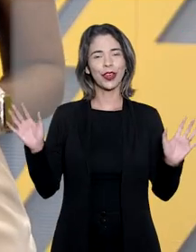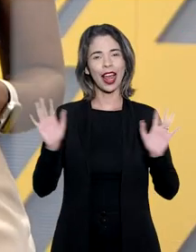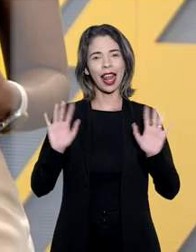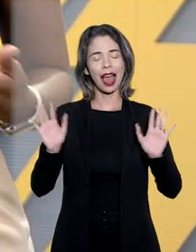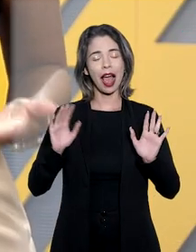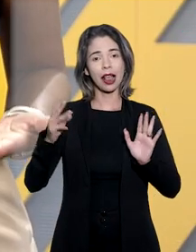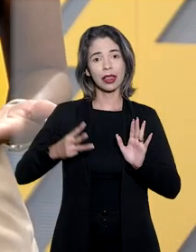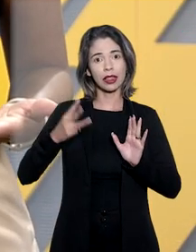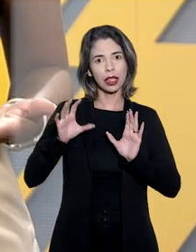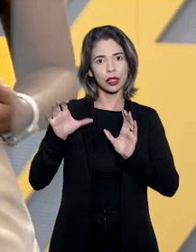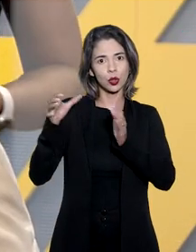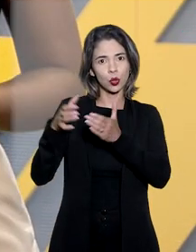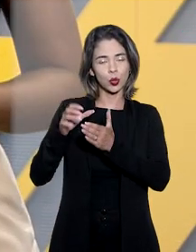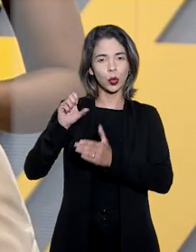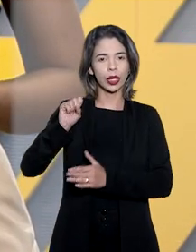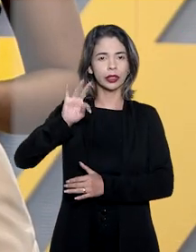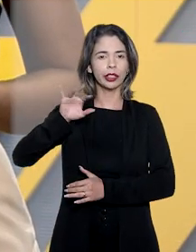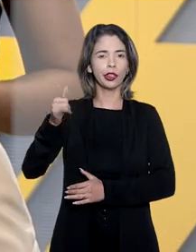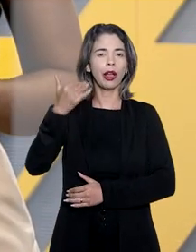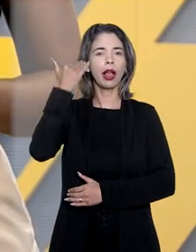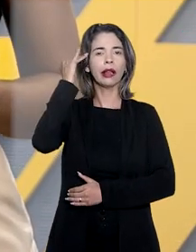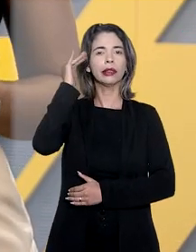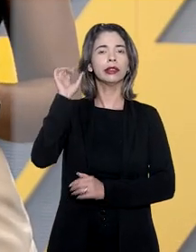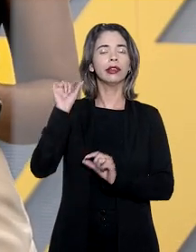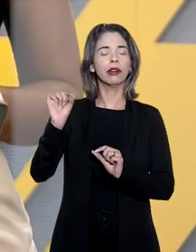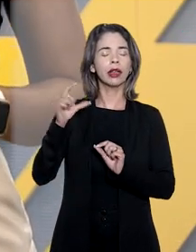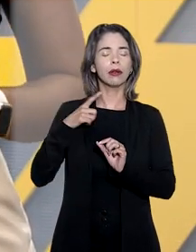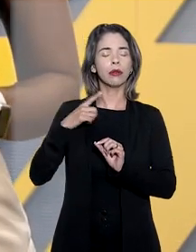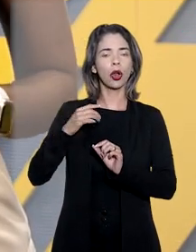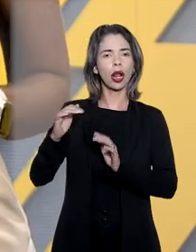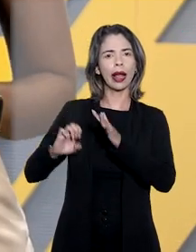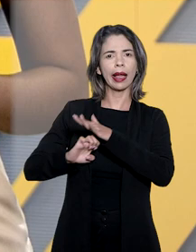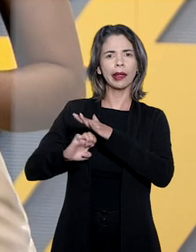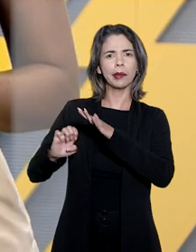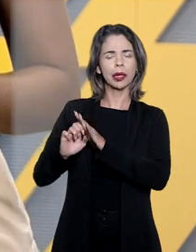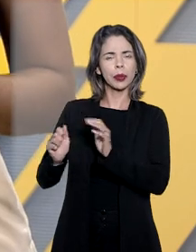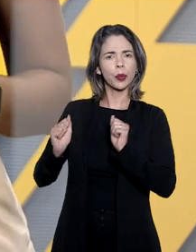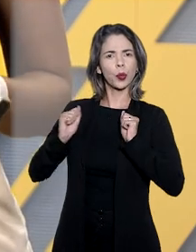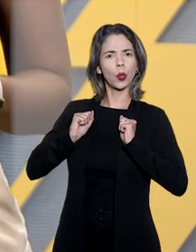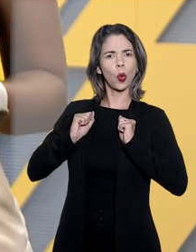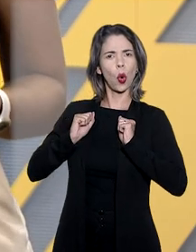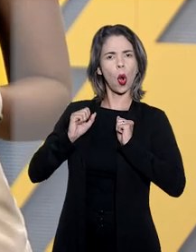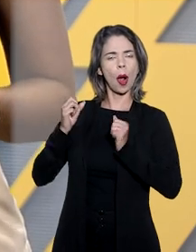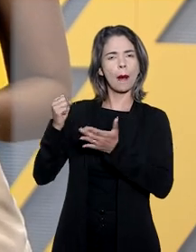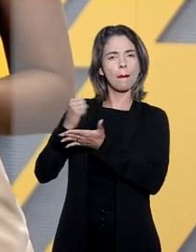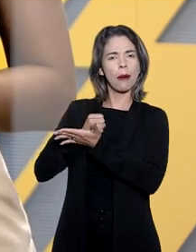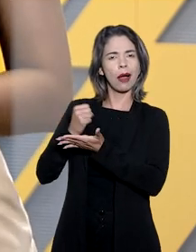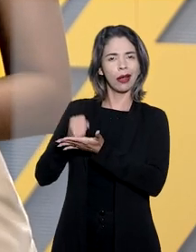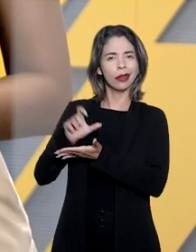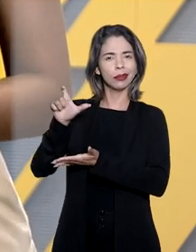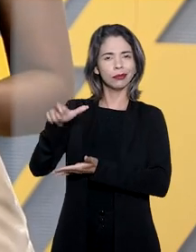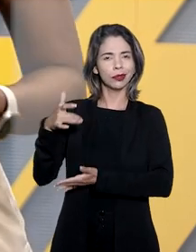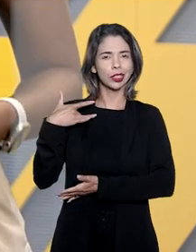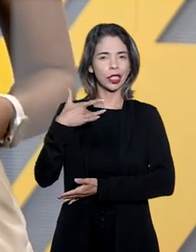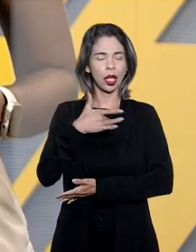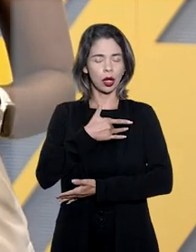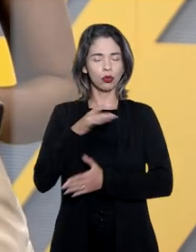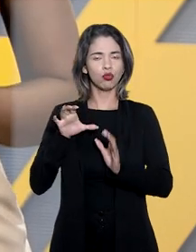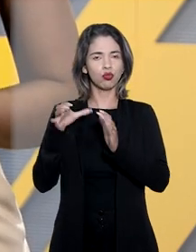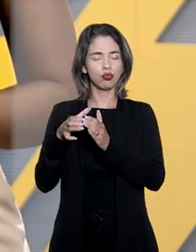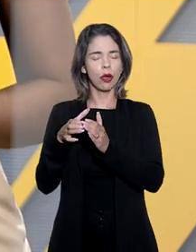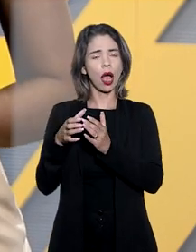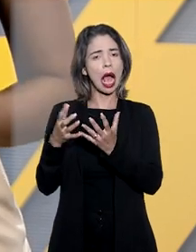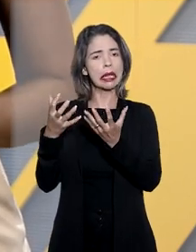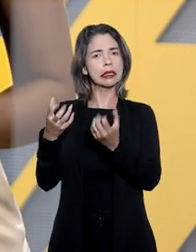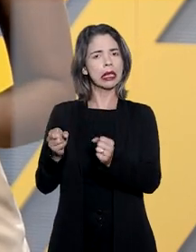Olá! A terceira turma do STJ entendeu que a inatividade da empresa contratante de plano de saúde coletivo autoriza